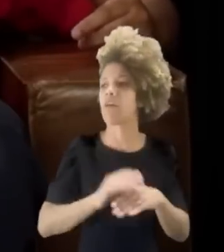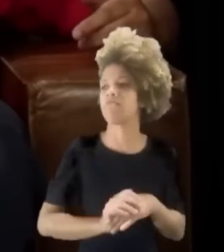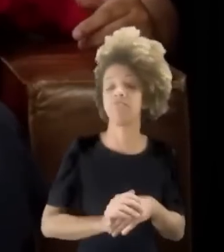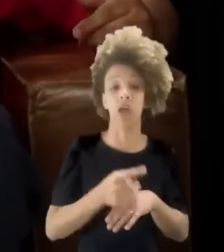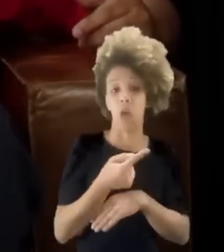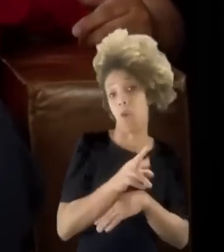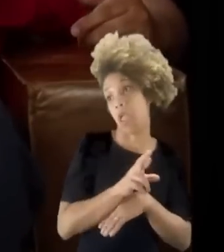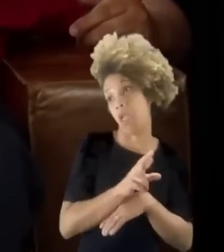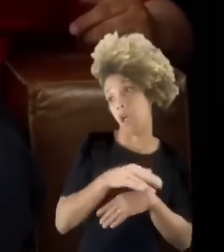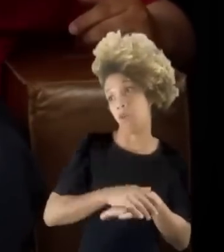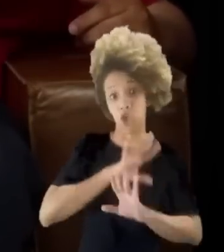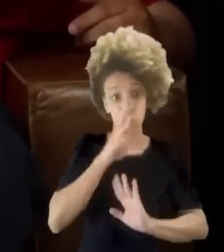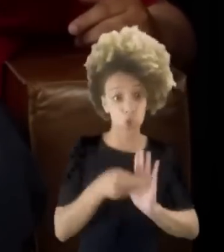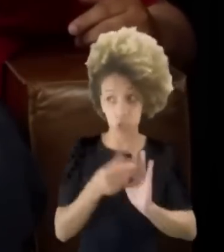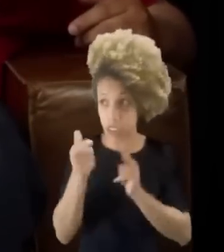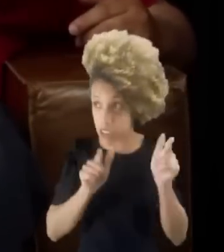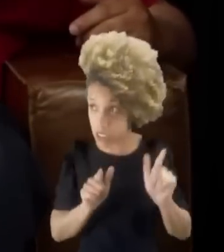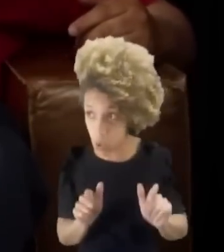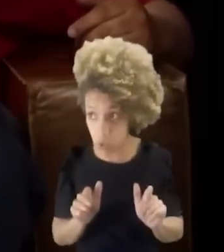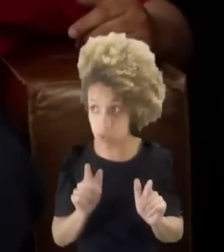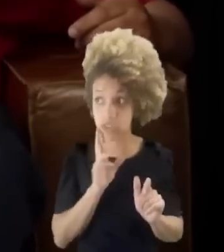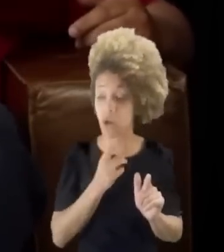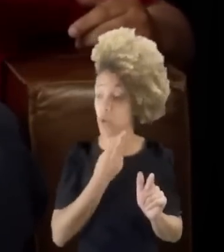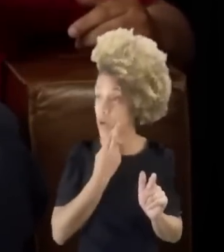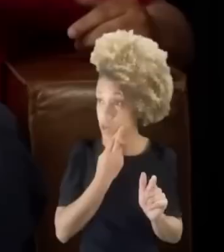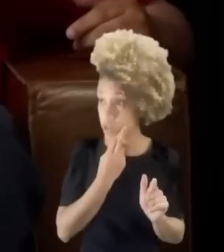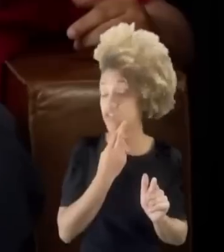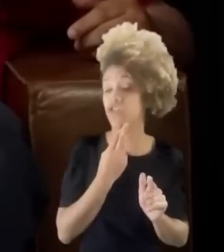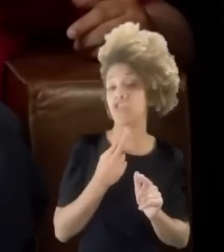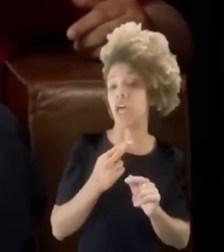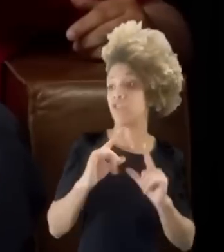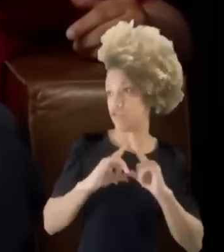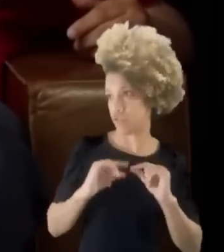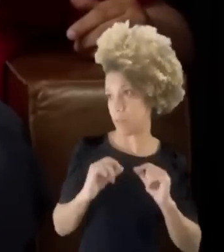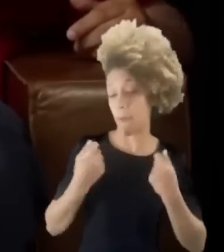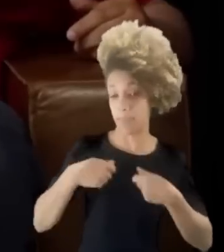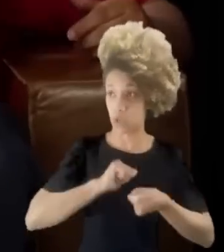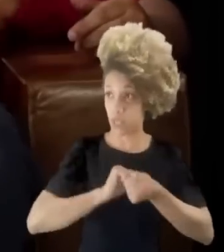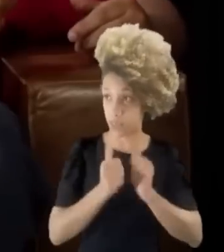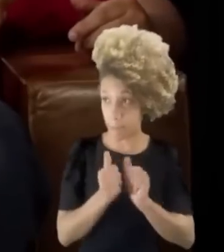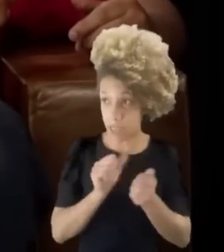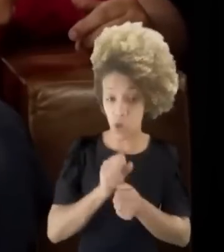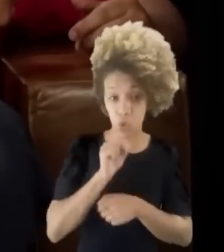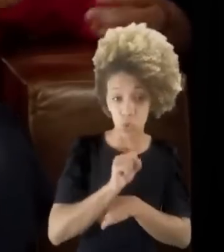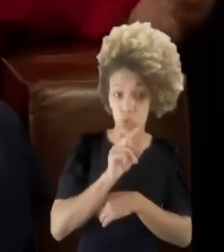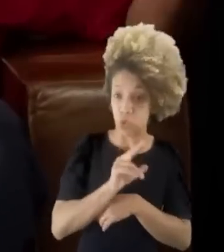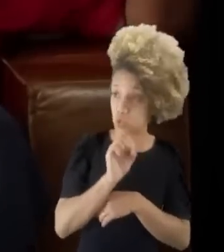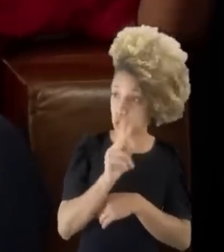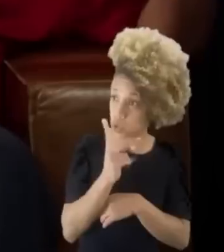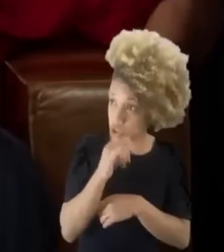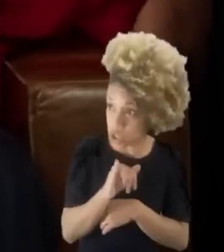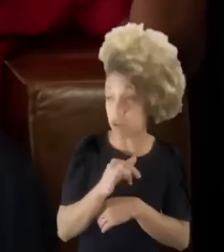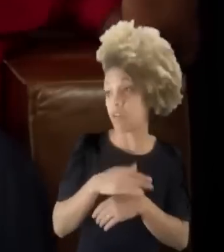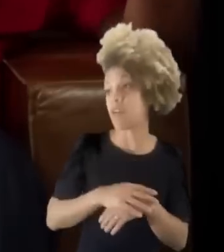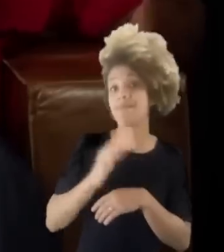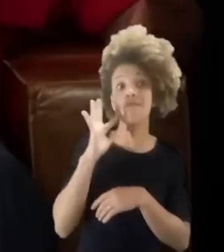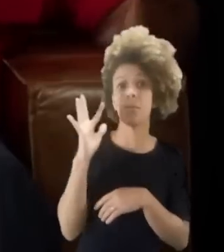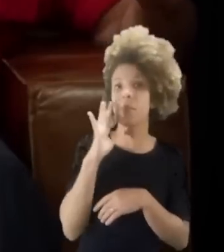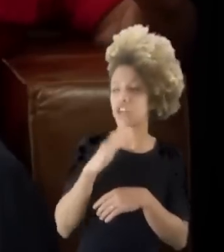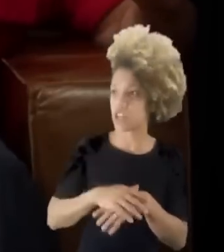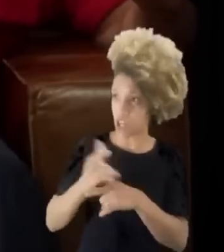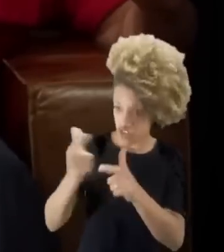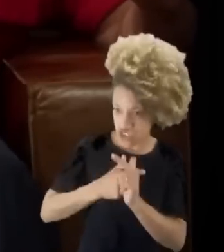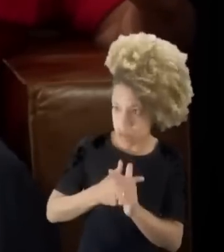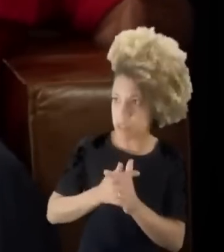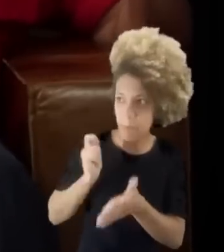o sushi r$ 1 e todas as outras restaurantes japonês teve que se adaptar colocar sushi é um e tal você imagina mano o tanto de conta